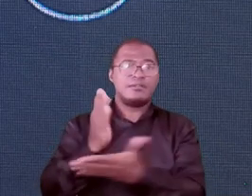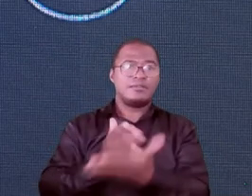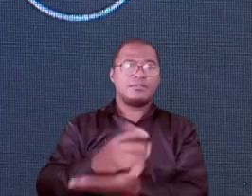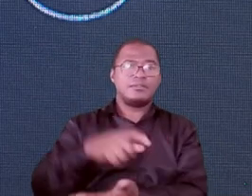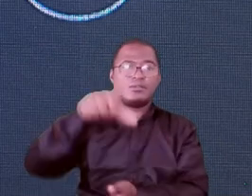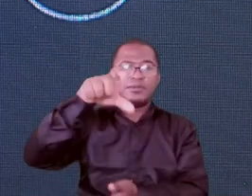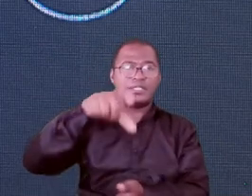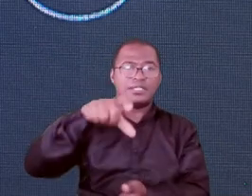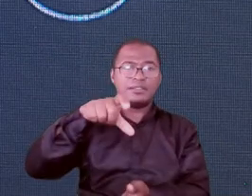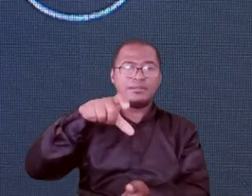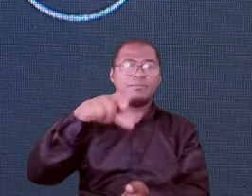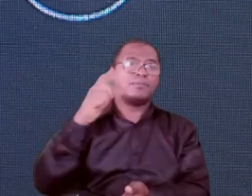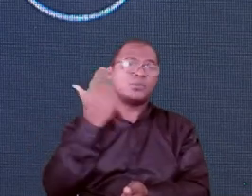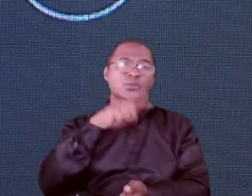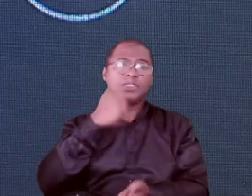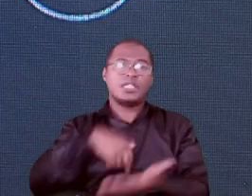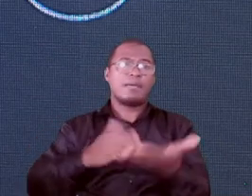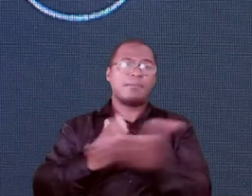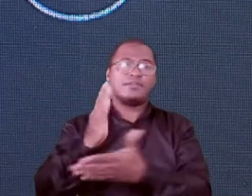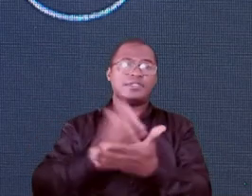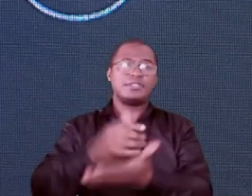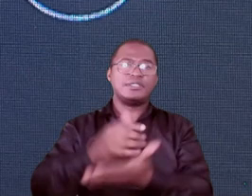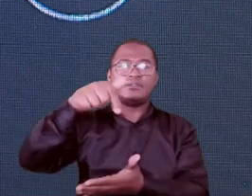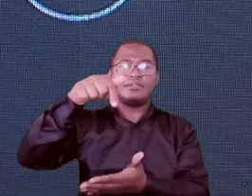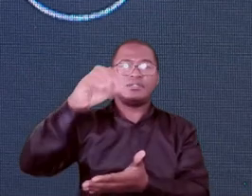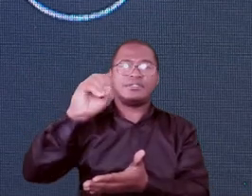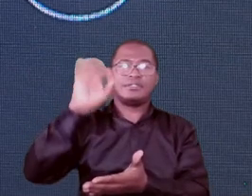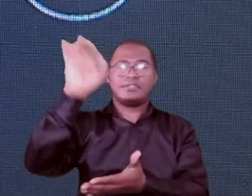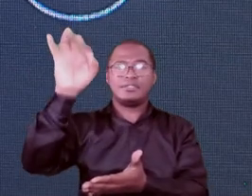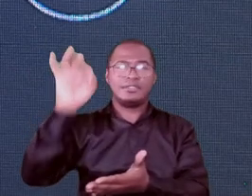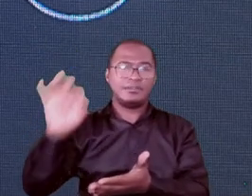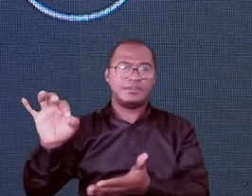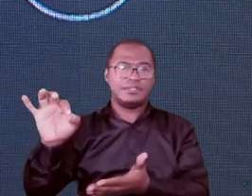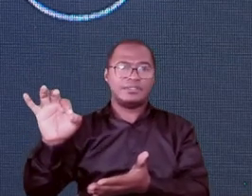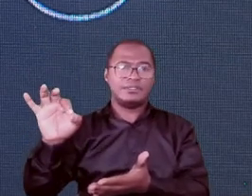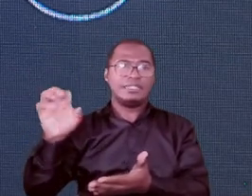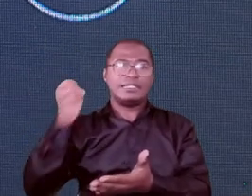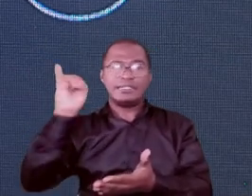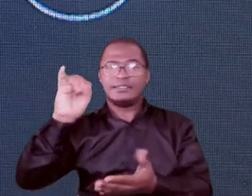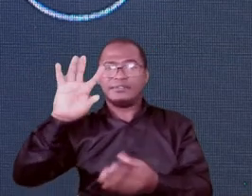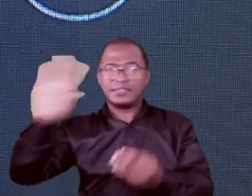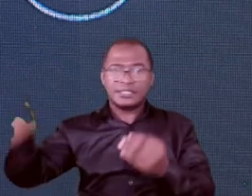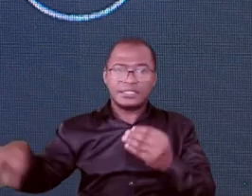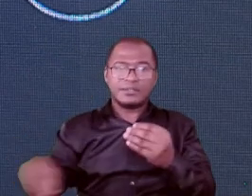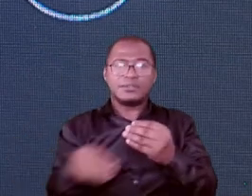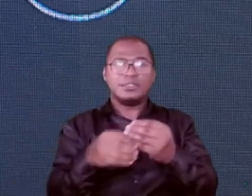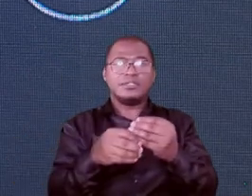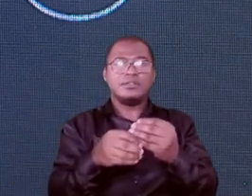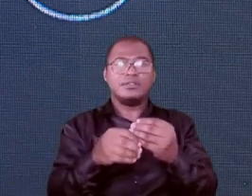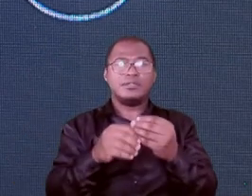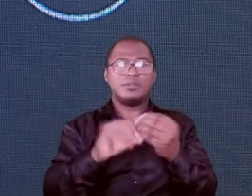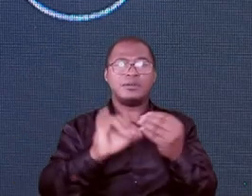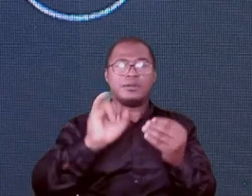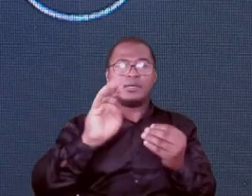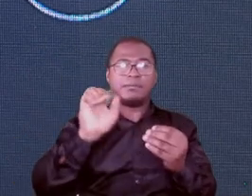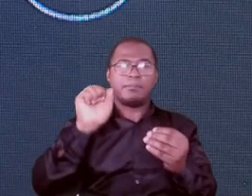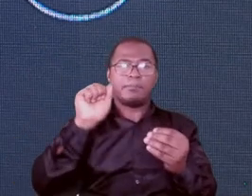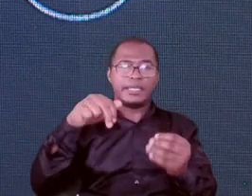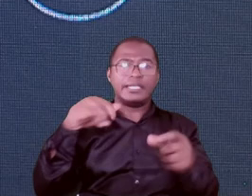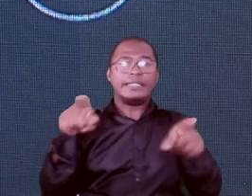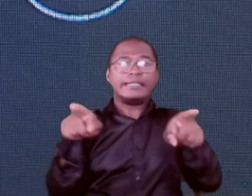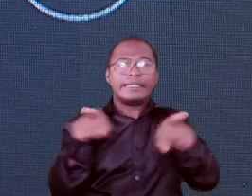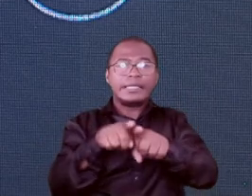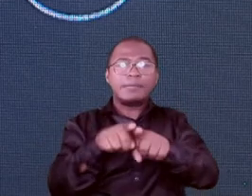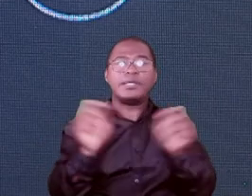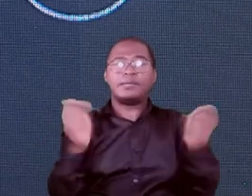checkout de 70% e se você adicionar e bem que se eu consigo colocar você em 85% e coloca o parcelamento e se o cara não tiver cartão